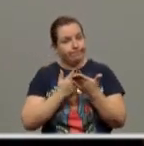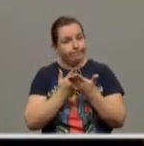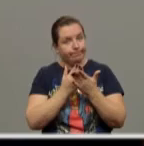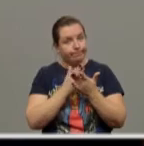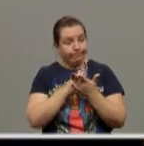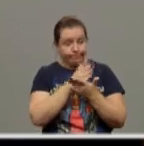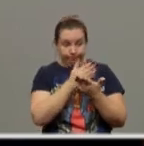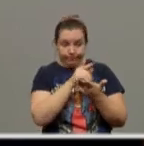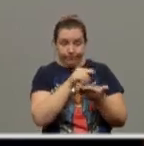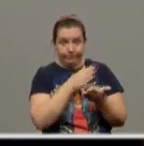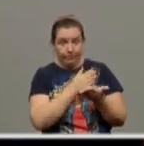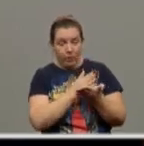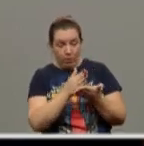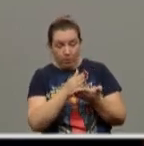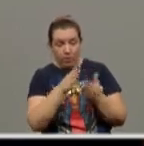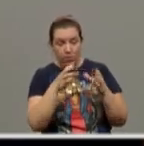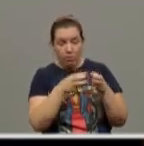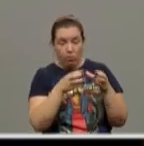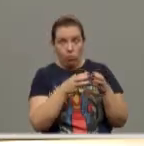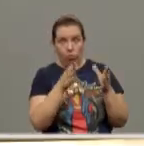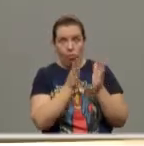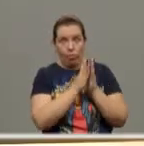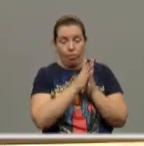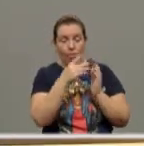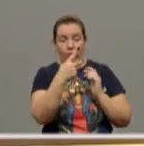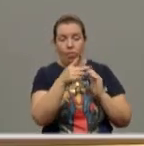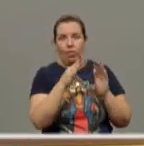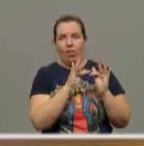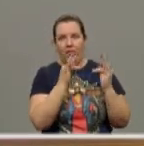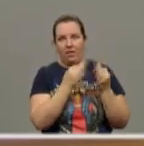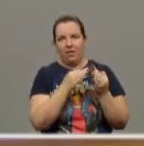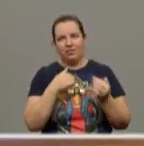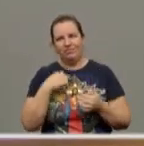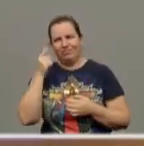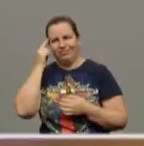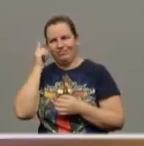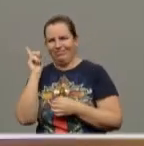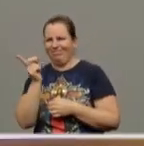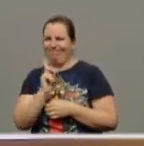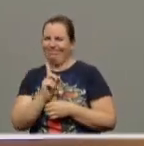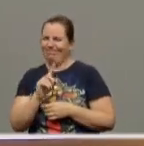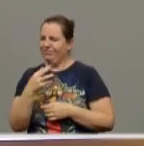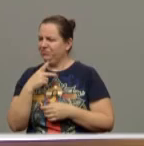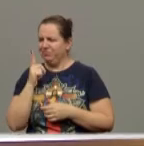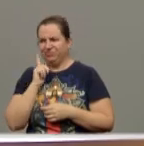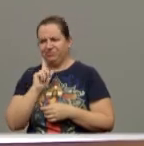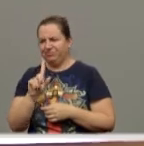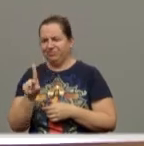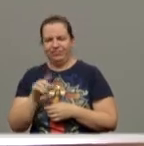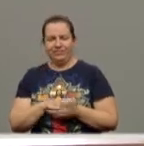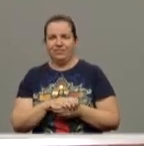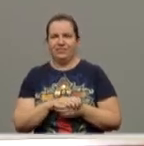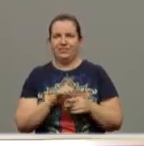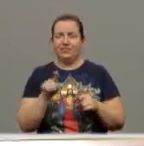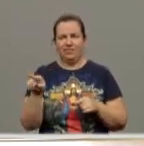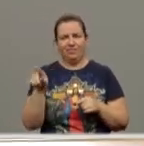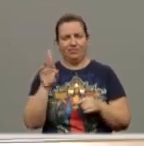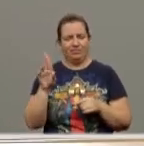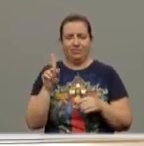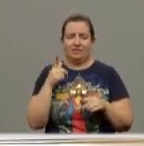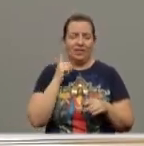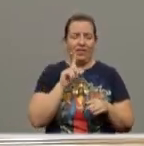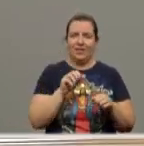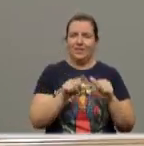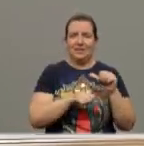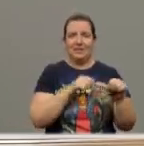oração na sua família. E eu falei assim: é frio, Senhor, nem o Senhor vai conseguir mudar. É ou não é verdade?